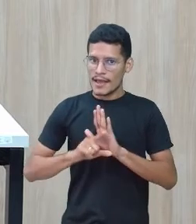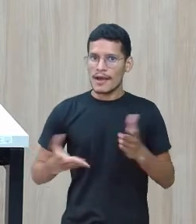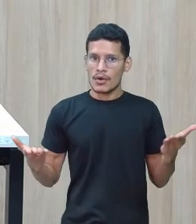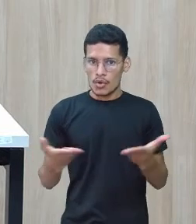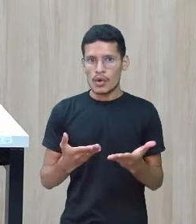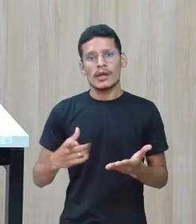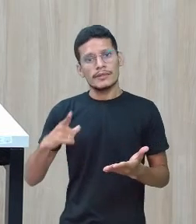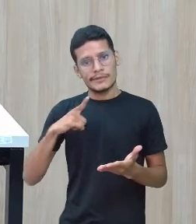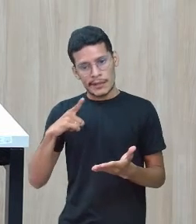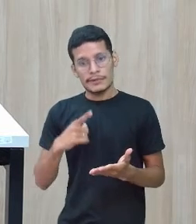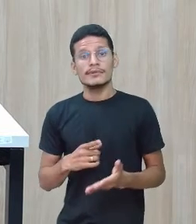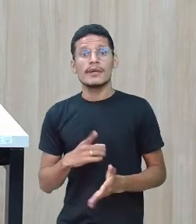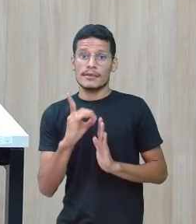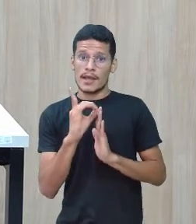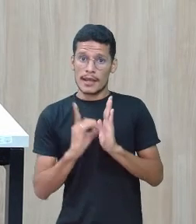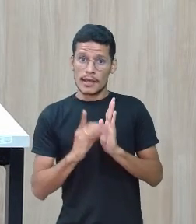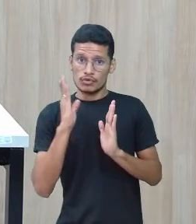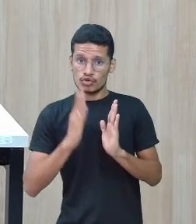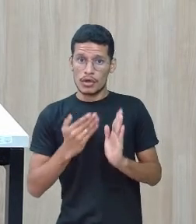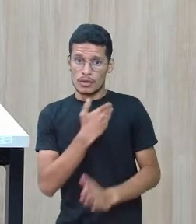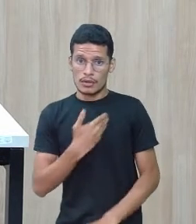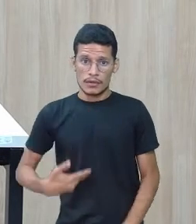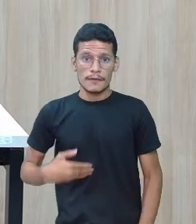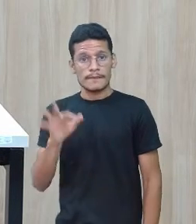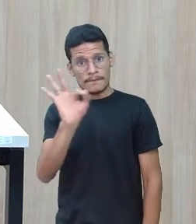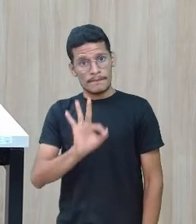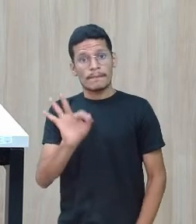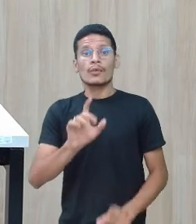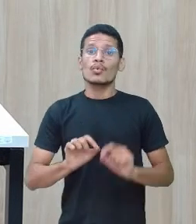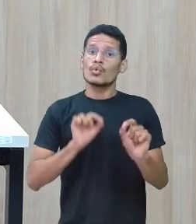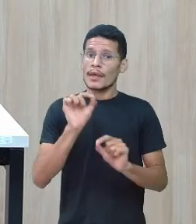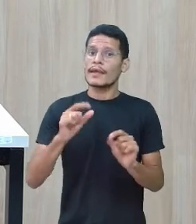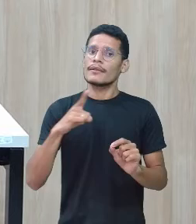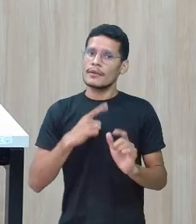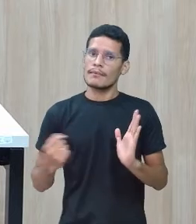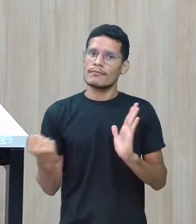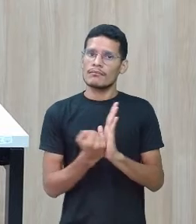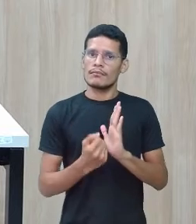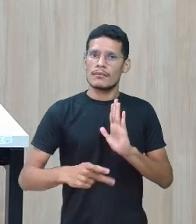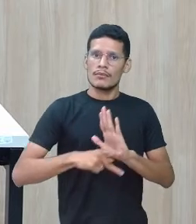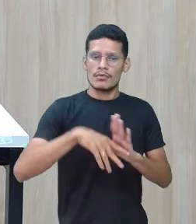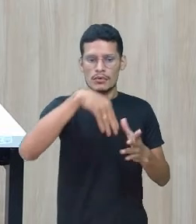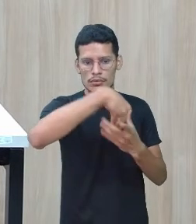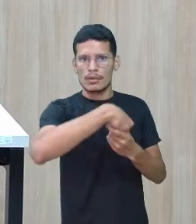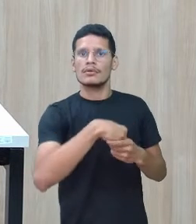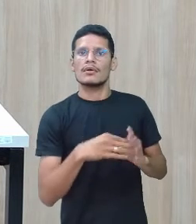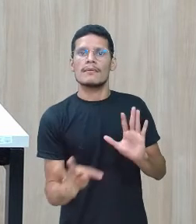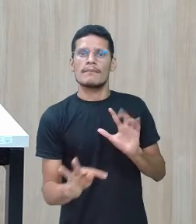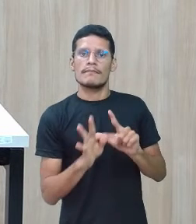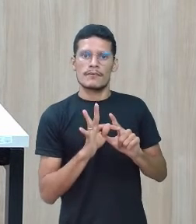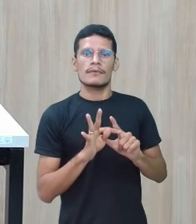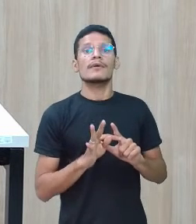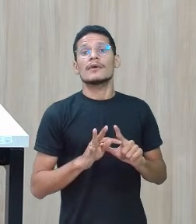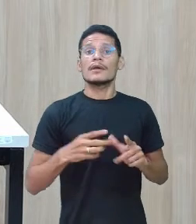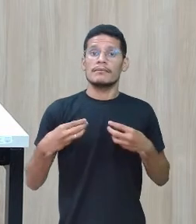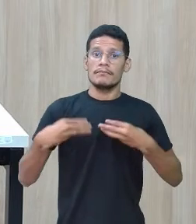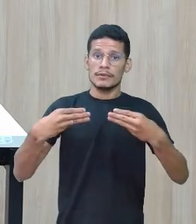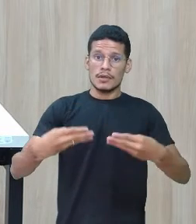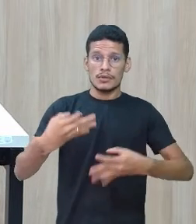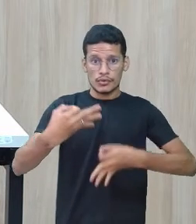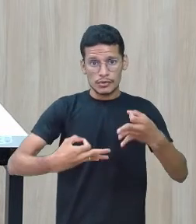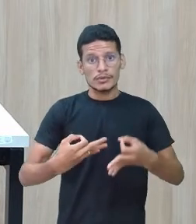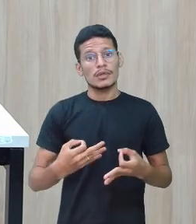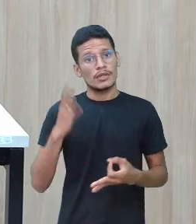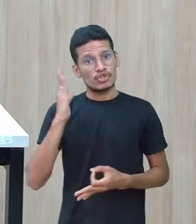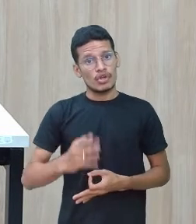né, pelo decreto do governo federal, que teria que ter o símbolo. E aí o Ministério da Justiça, pela